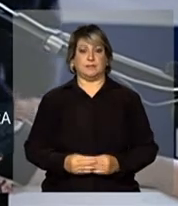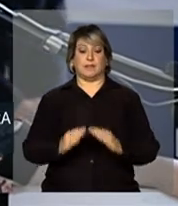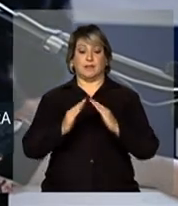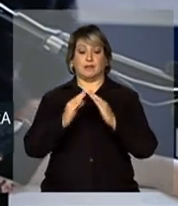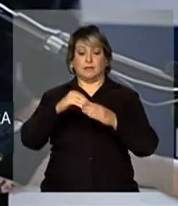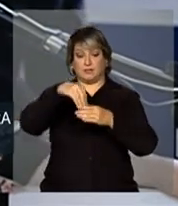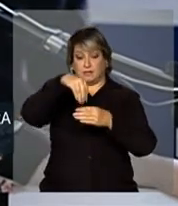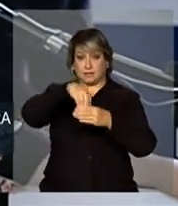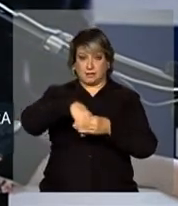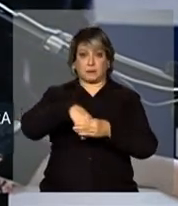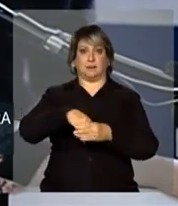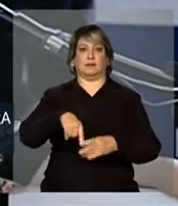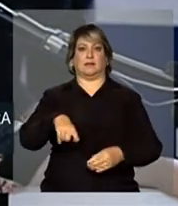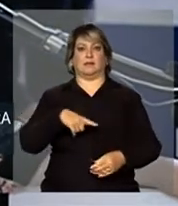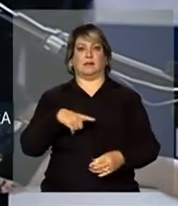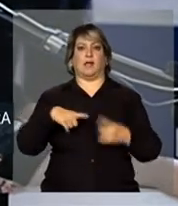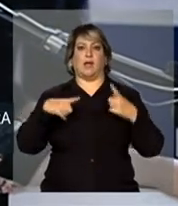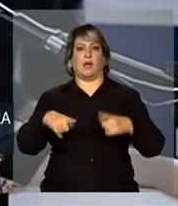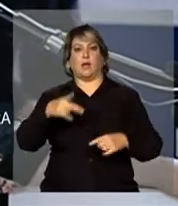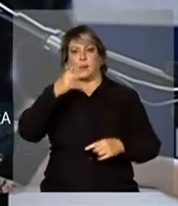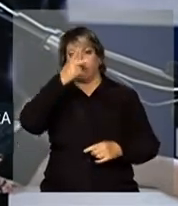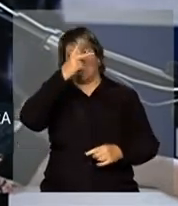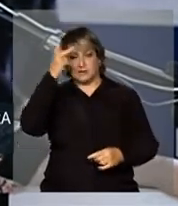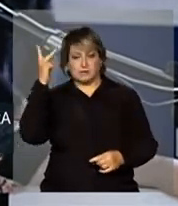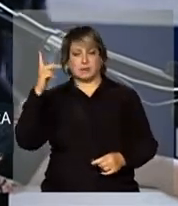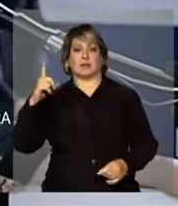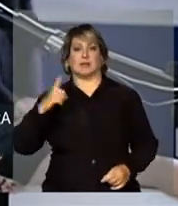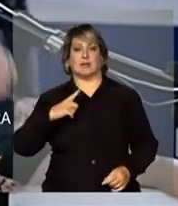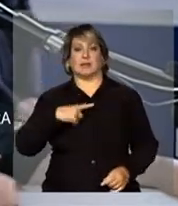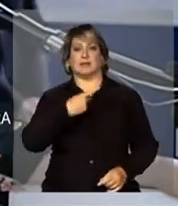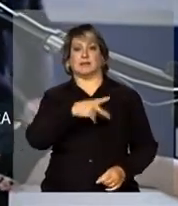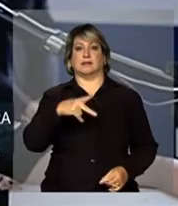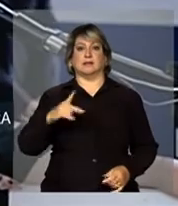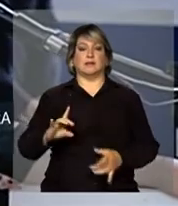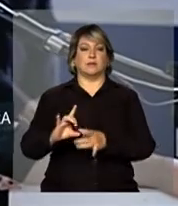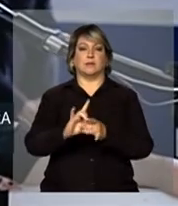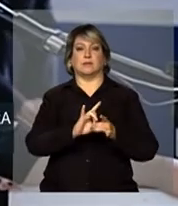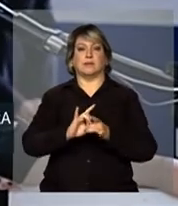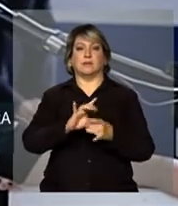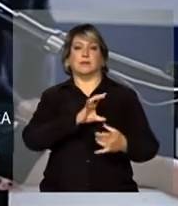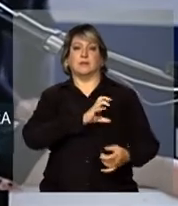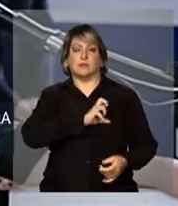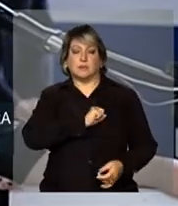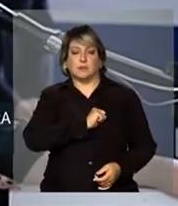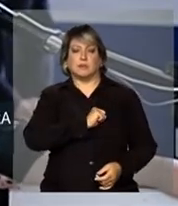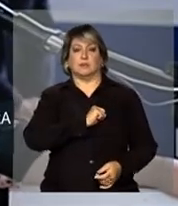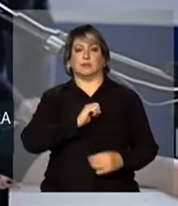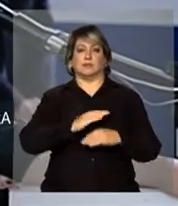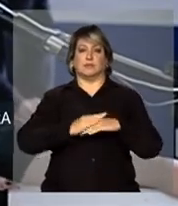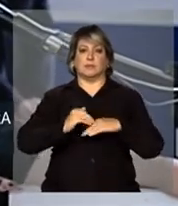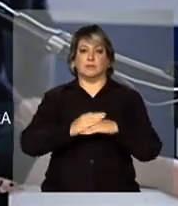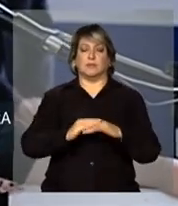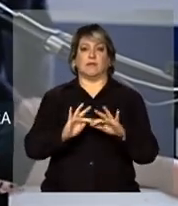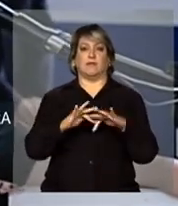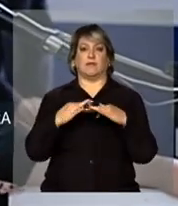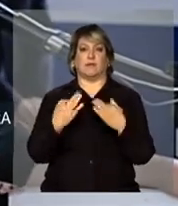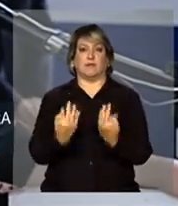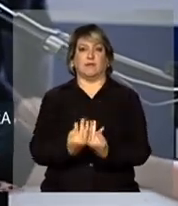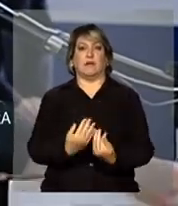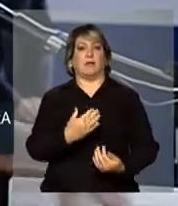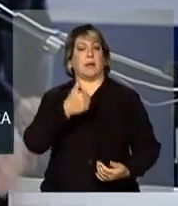residem, onde as pessoas têm seus laços afetivos, onde as mães e os